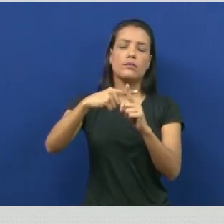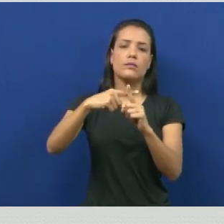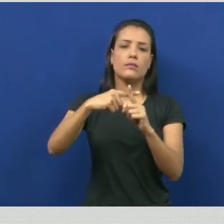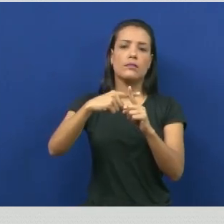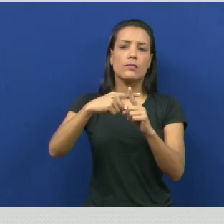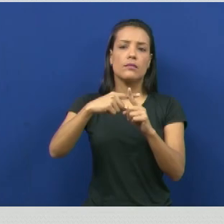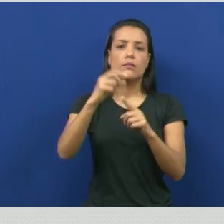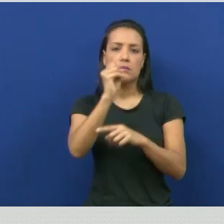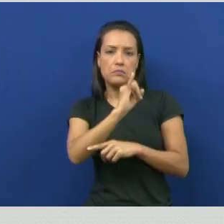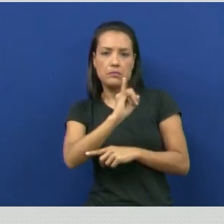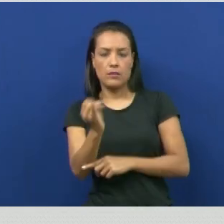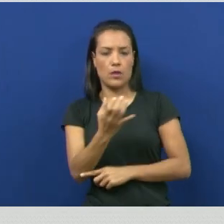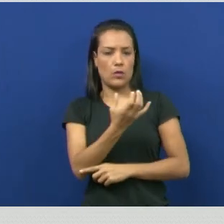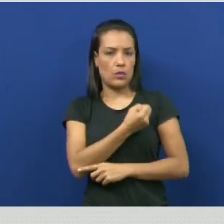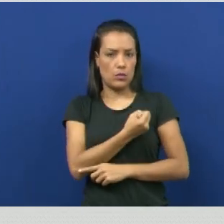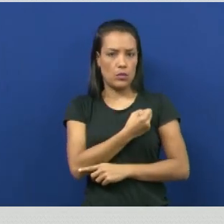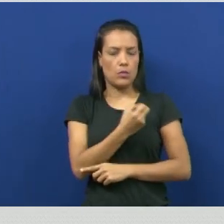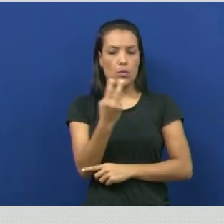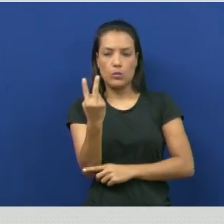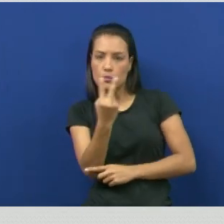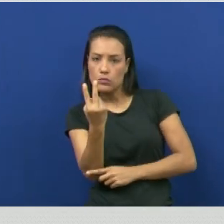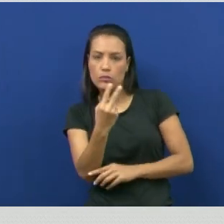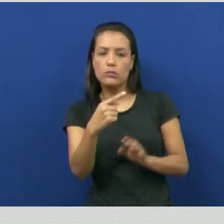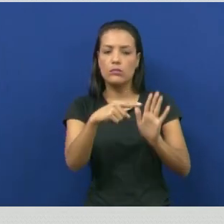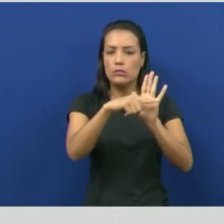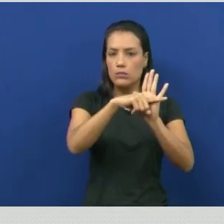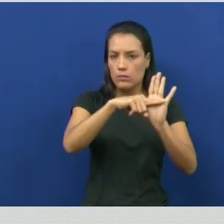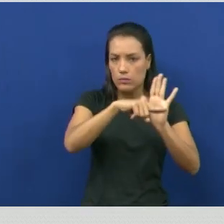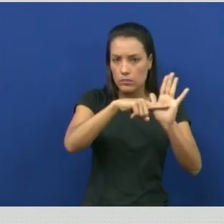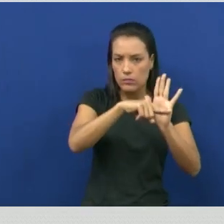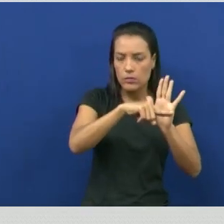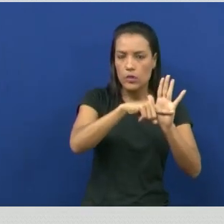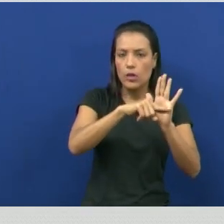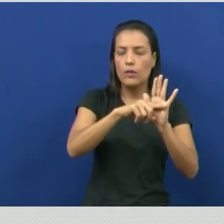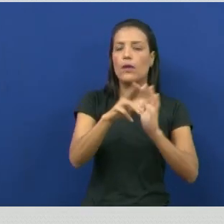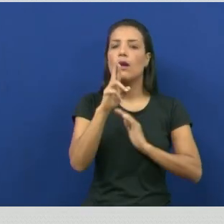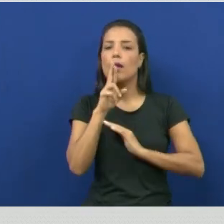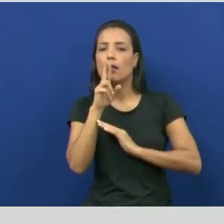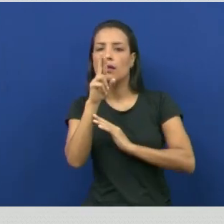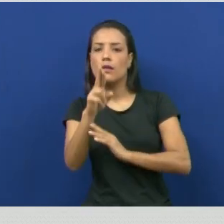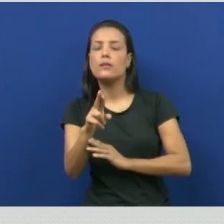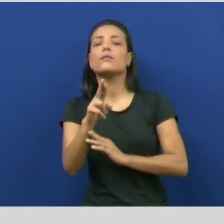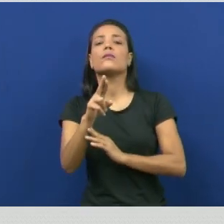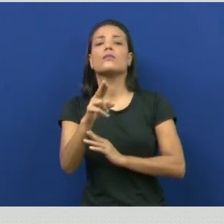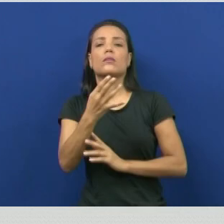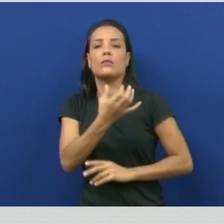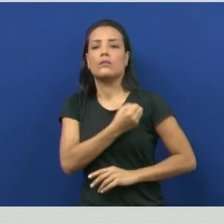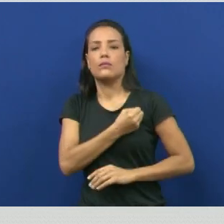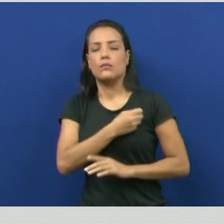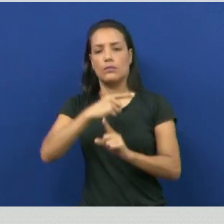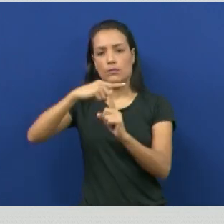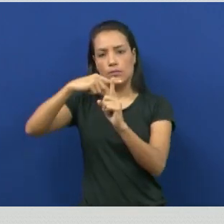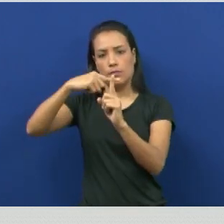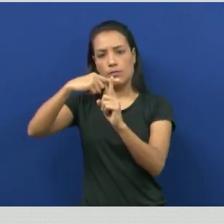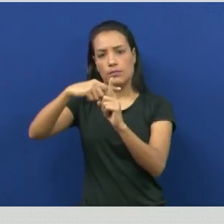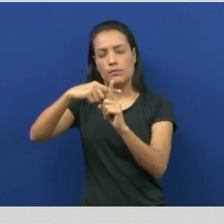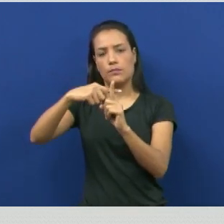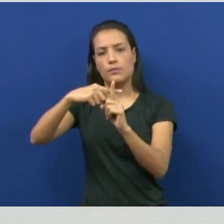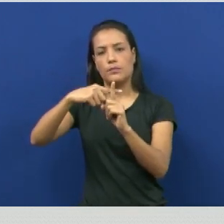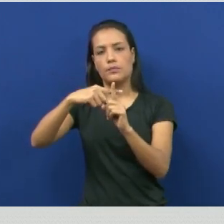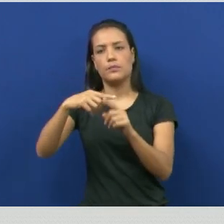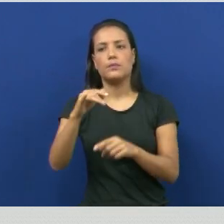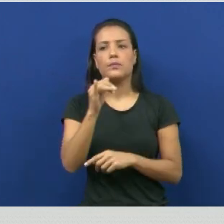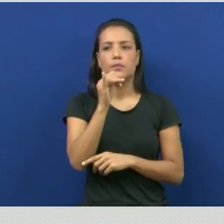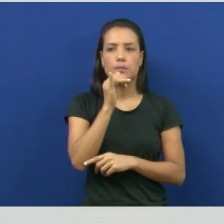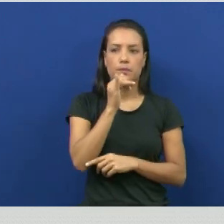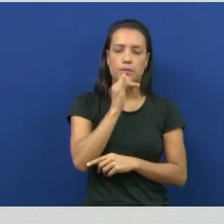sinal negativo, ele vai virar positivo, tá? Então, olha aí no exemplo, ó, menos 6 vezes menos 2.